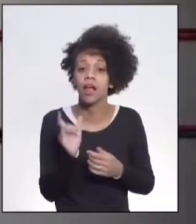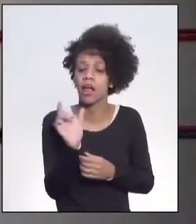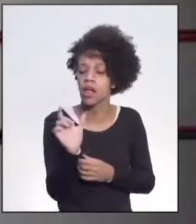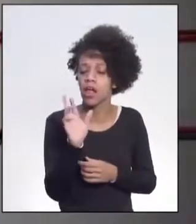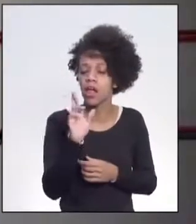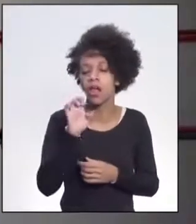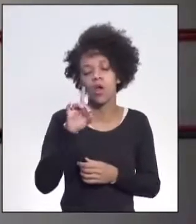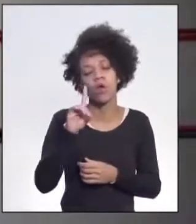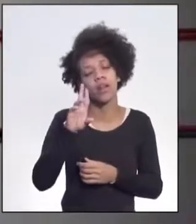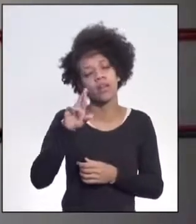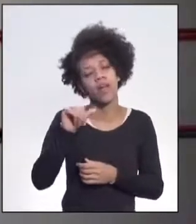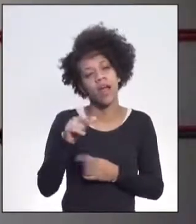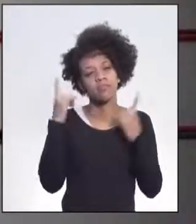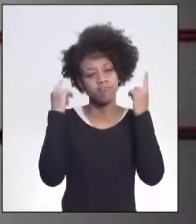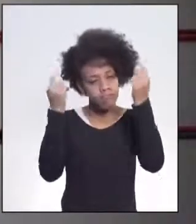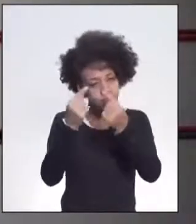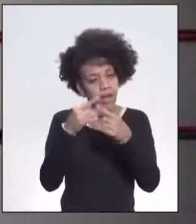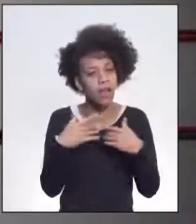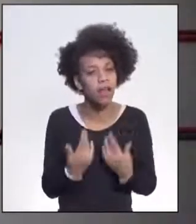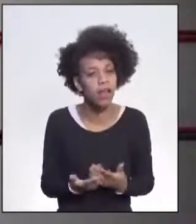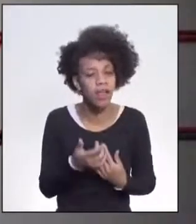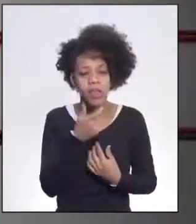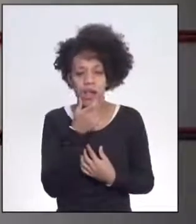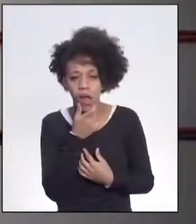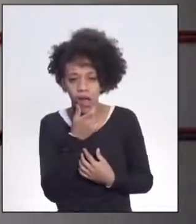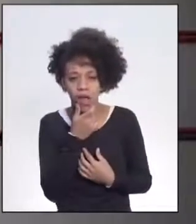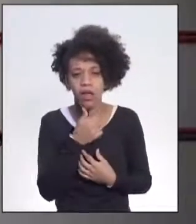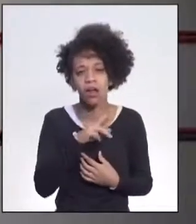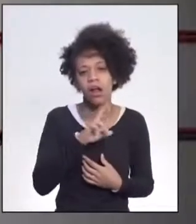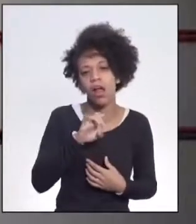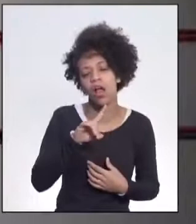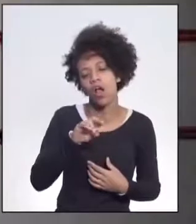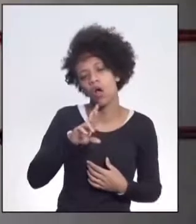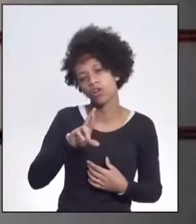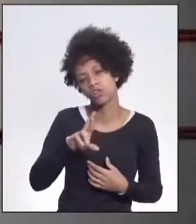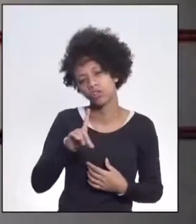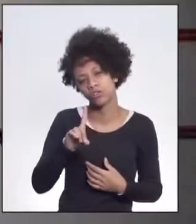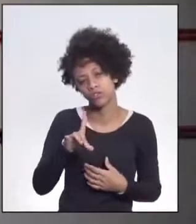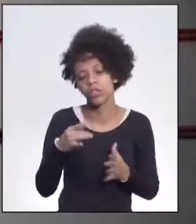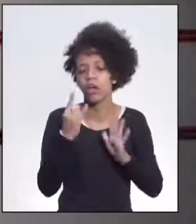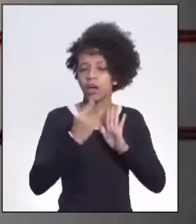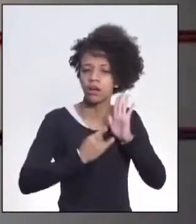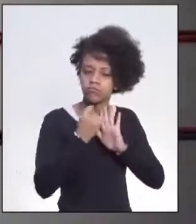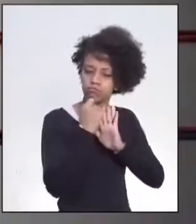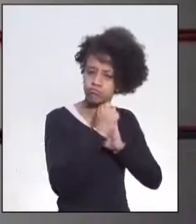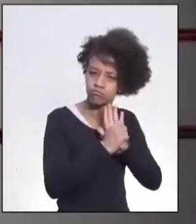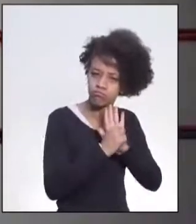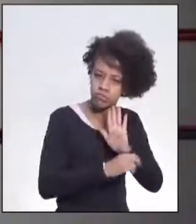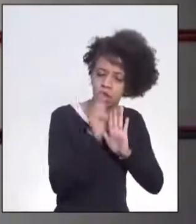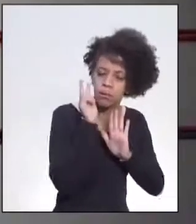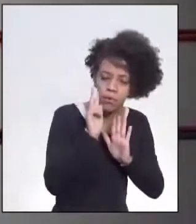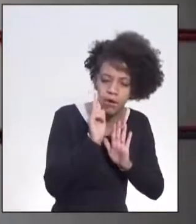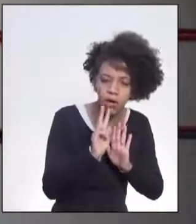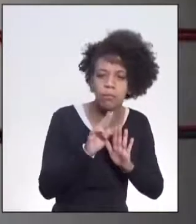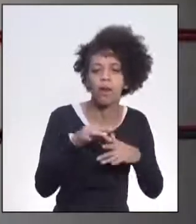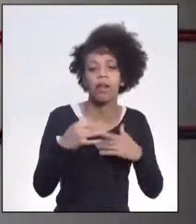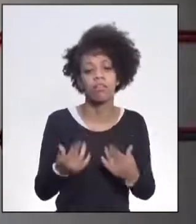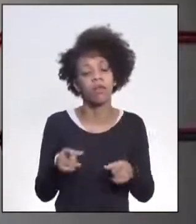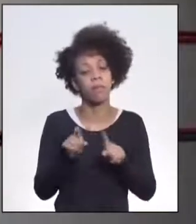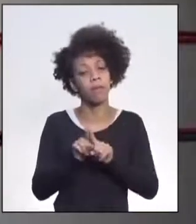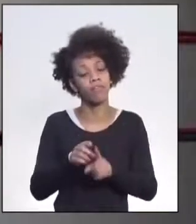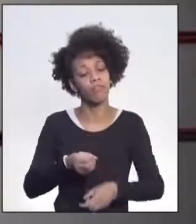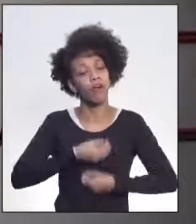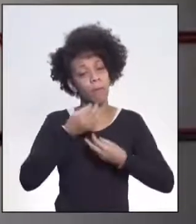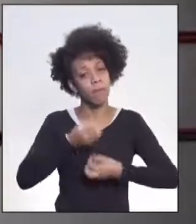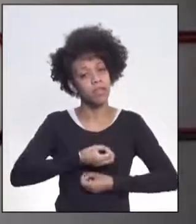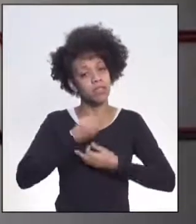latim recordare, que gera a palavra em inglês record, relativa a registro. registrar para lembrar, para se ter